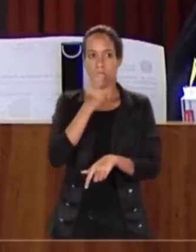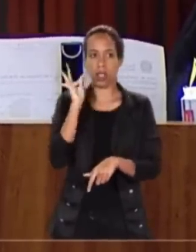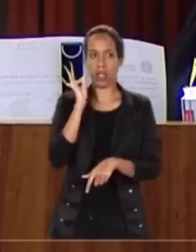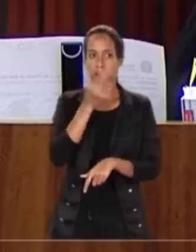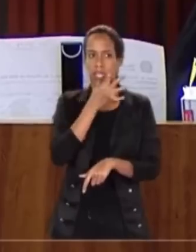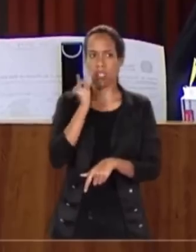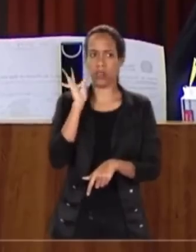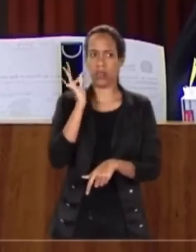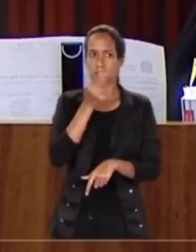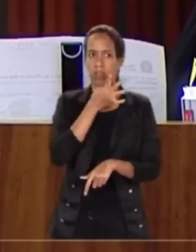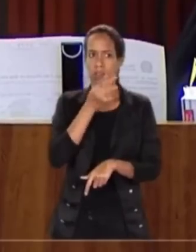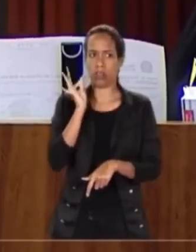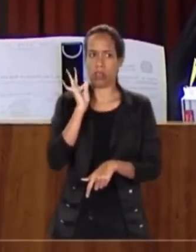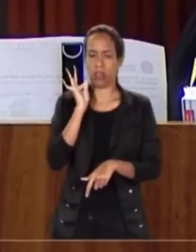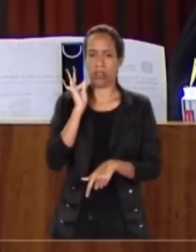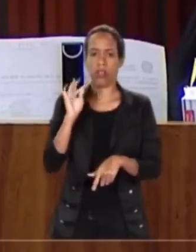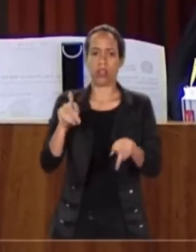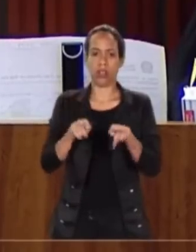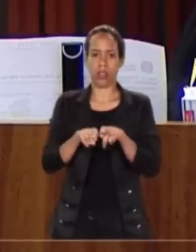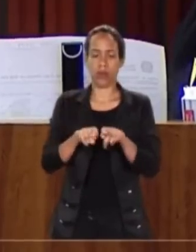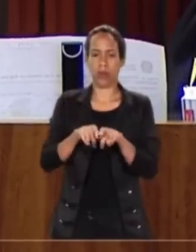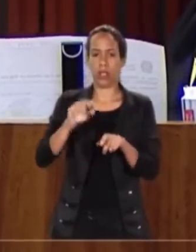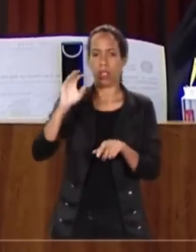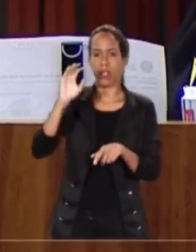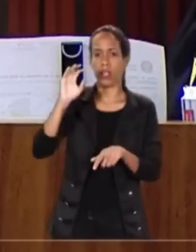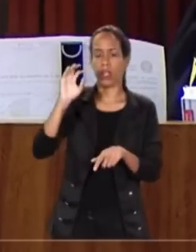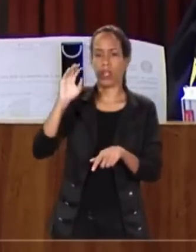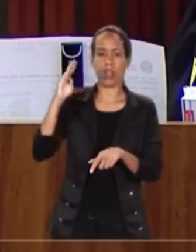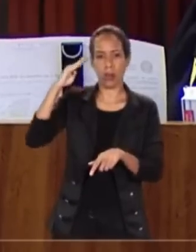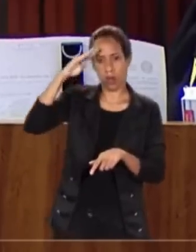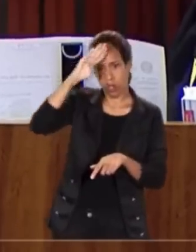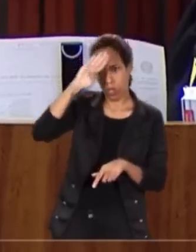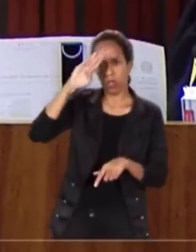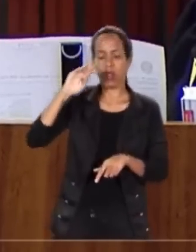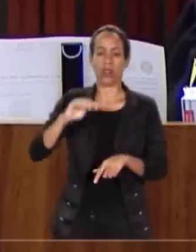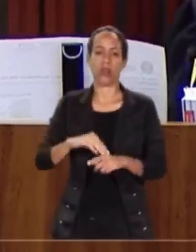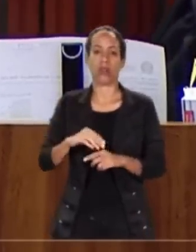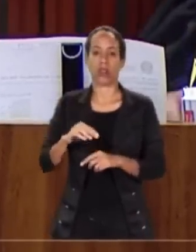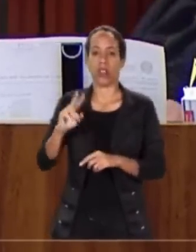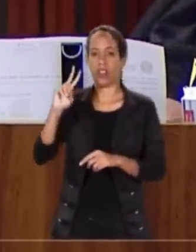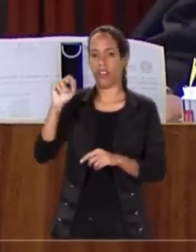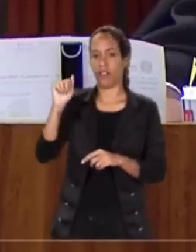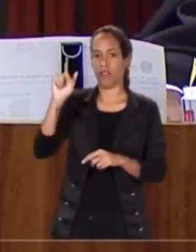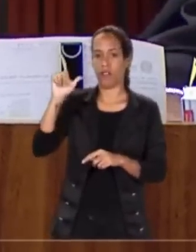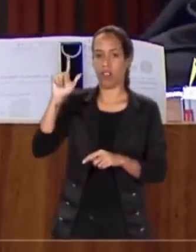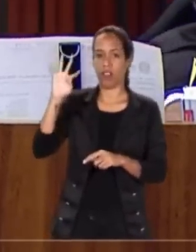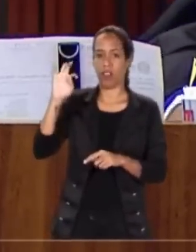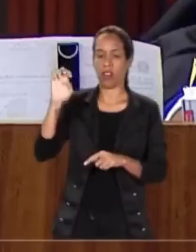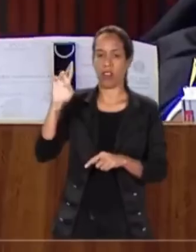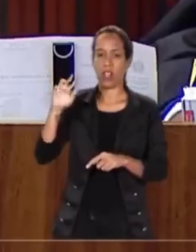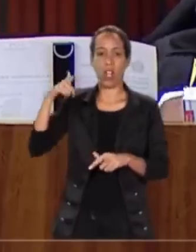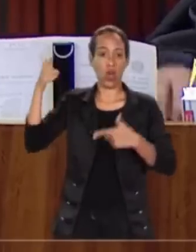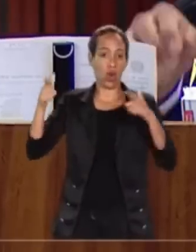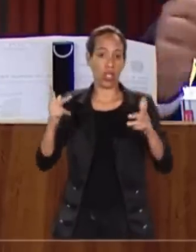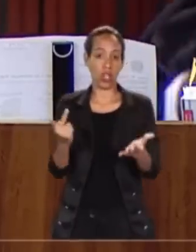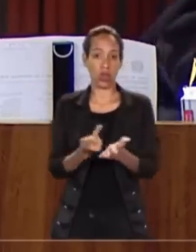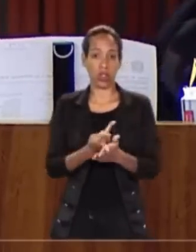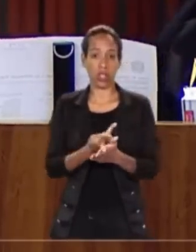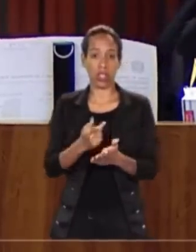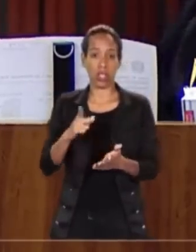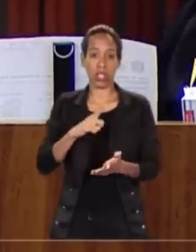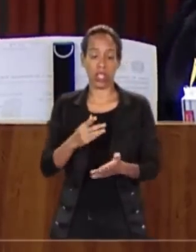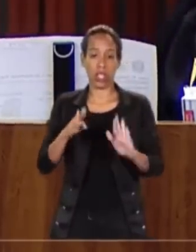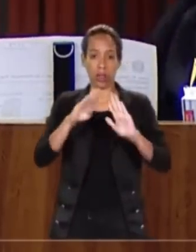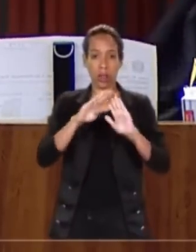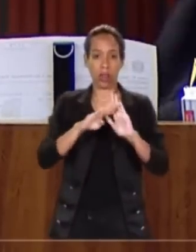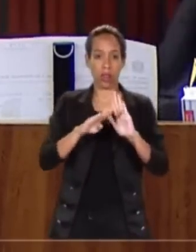dos representados Jair Messias bolsonaro e Walter Souza Braga Neto eu indico que os demais casos que estavam presentes